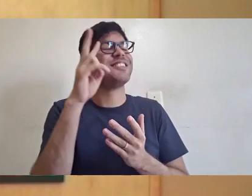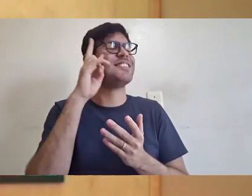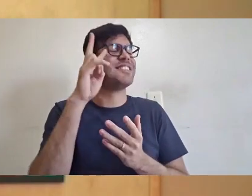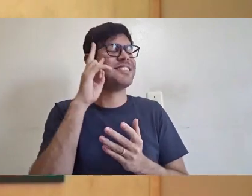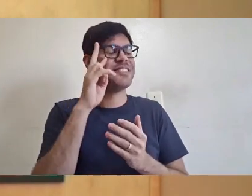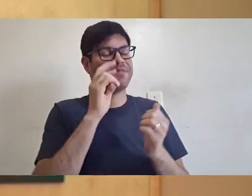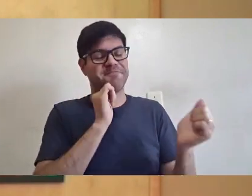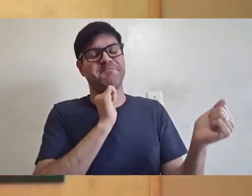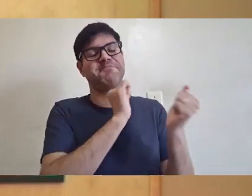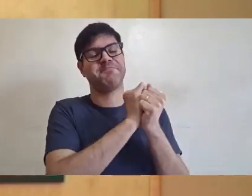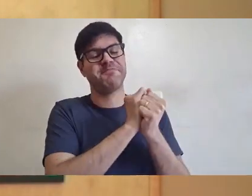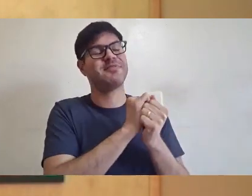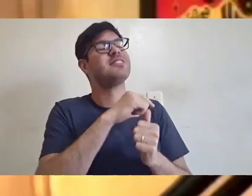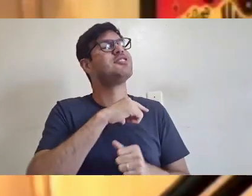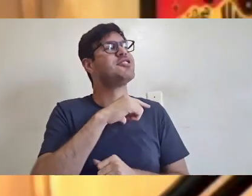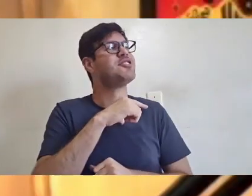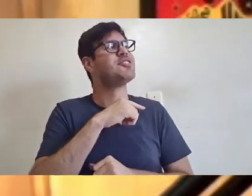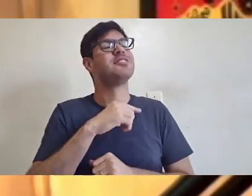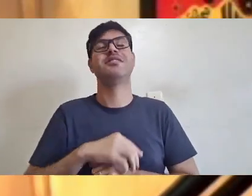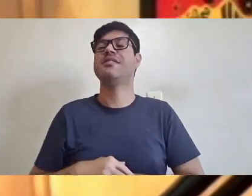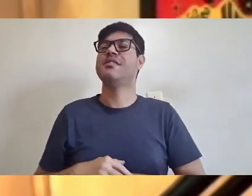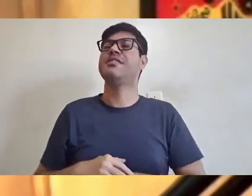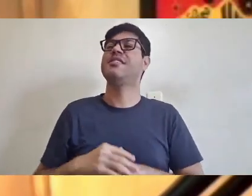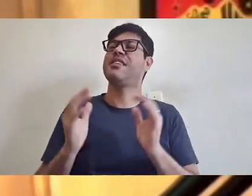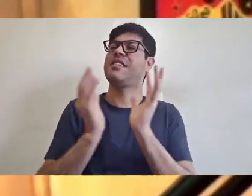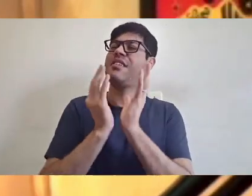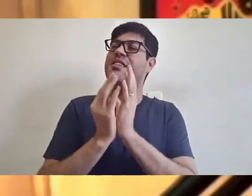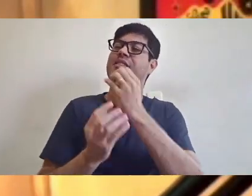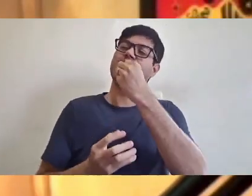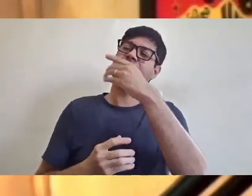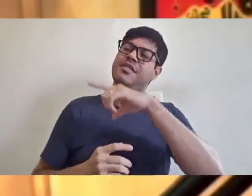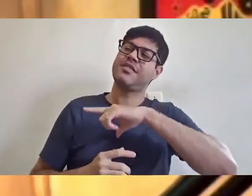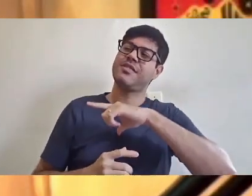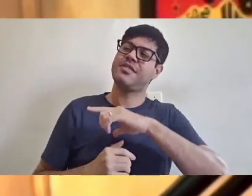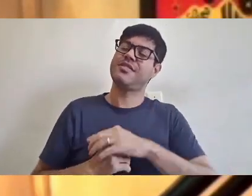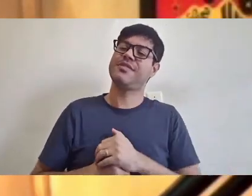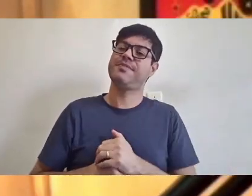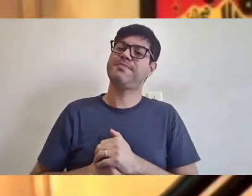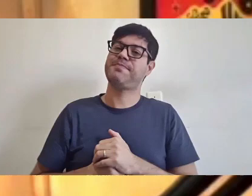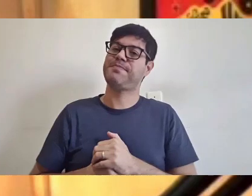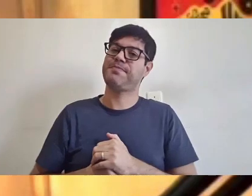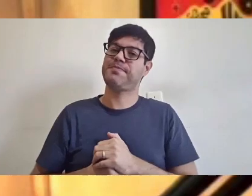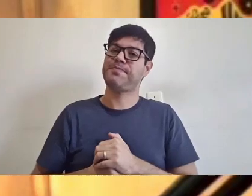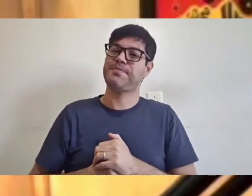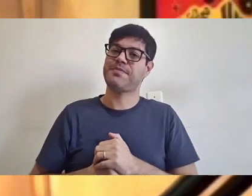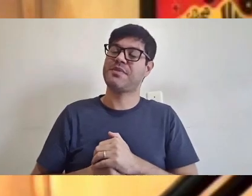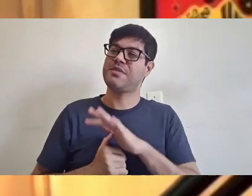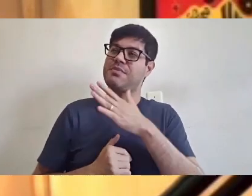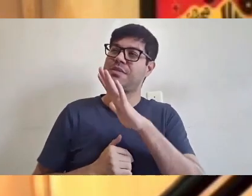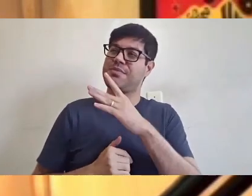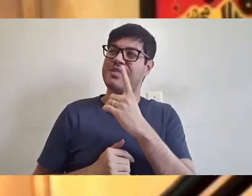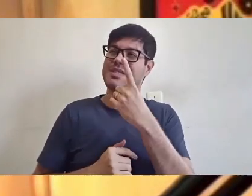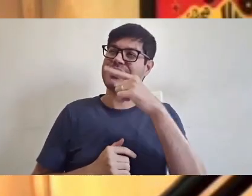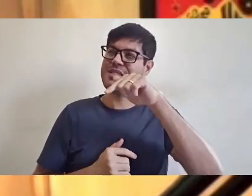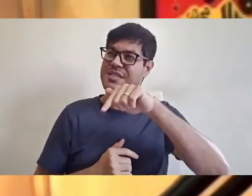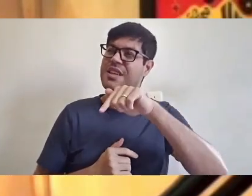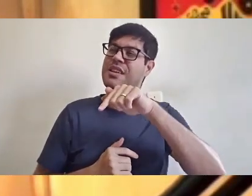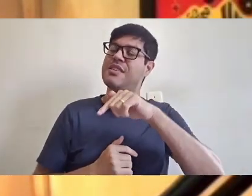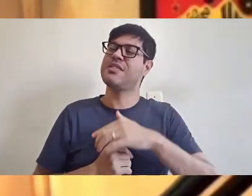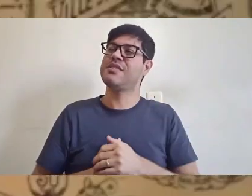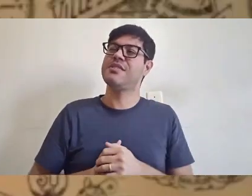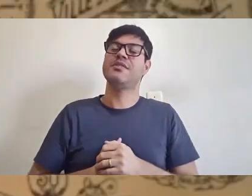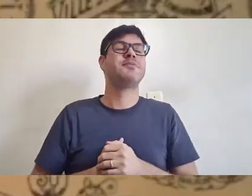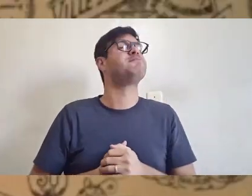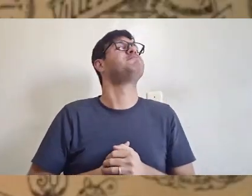Legal. Tinha uma turma boa naquela época lá e eram 17 vereadores. Nós éramos em